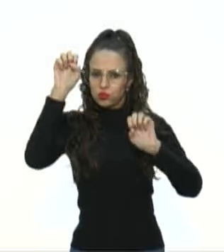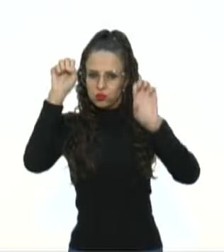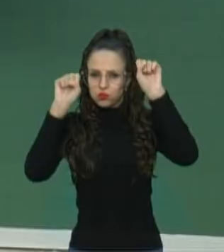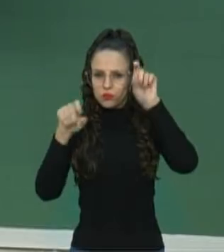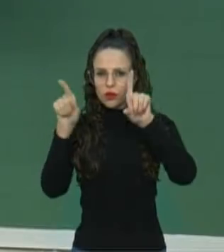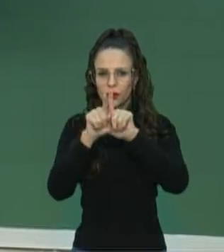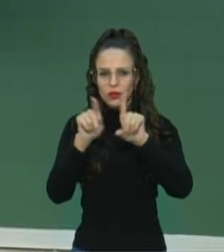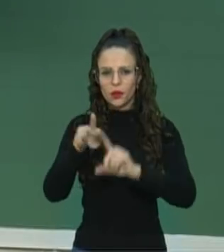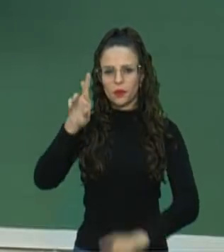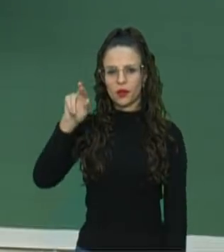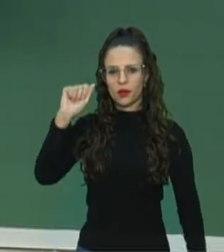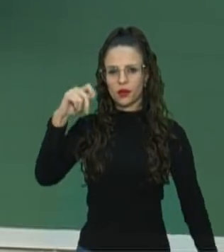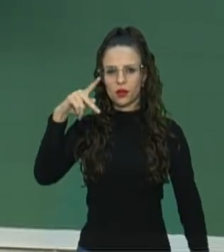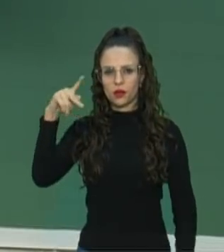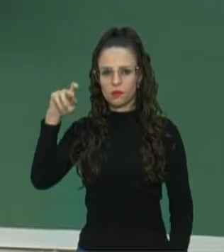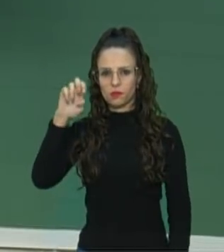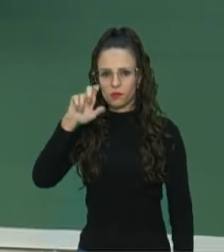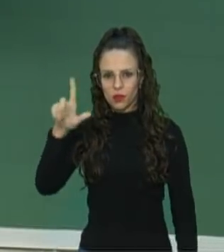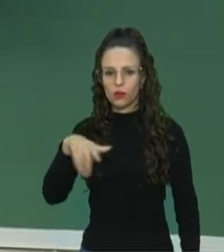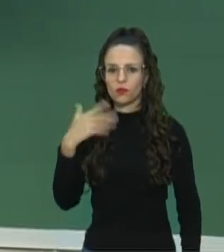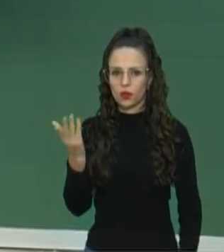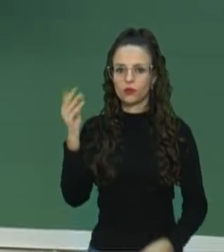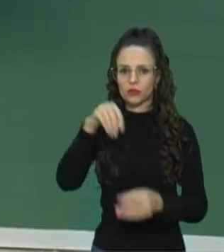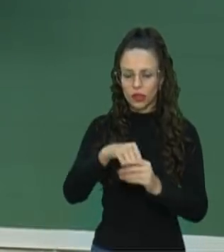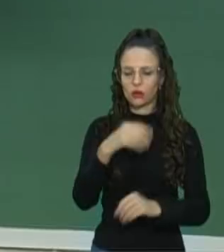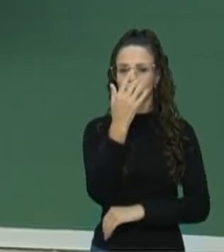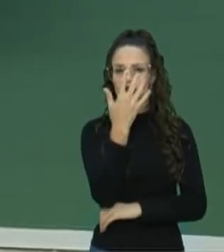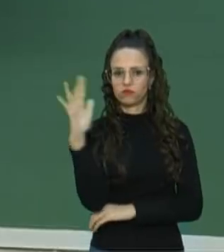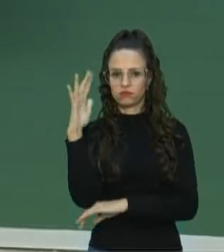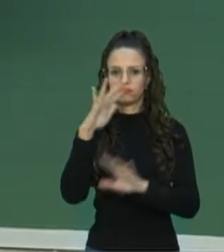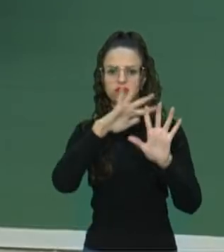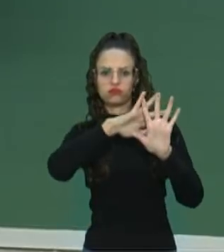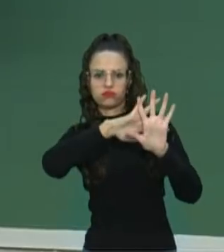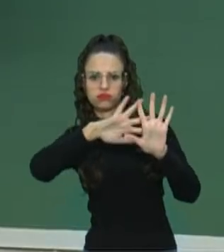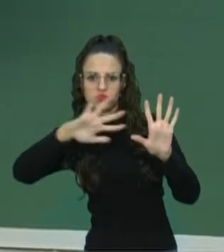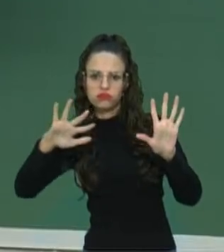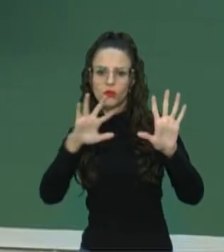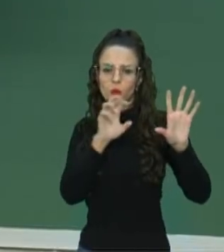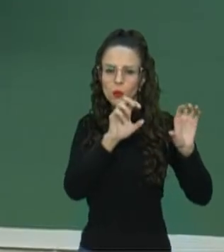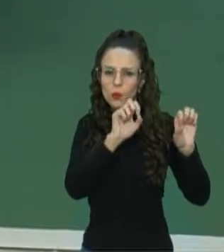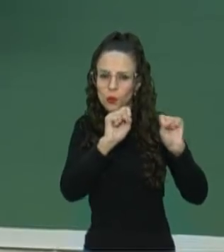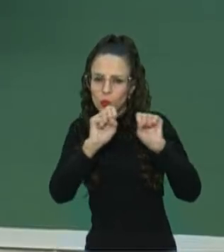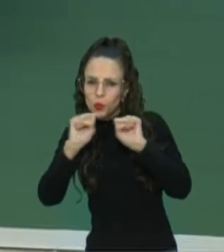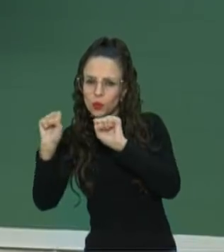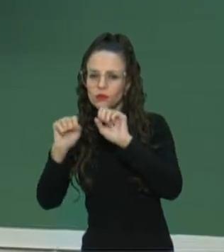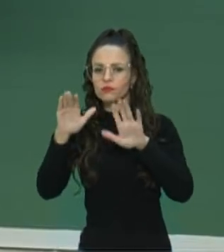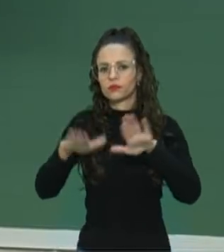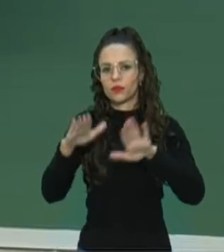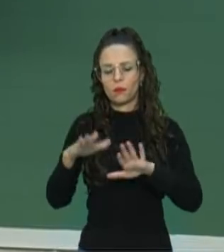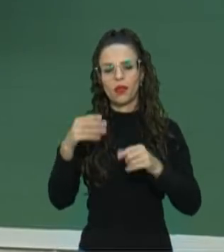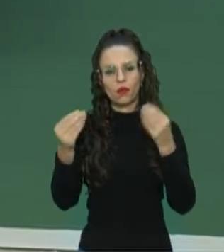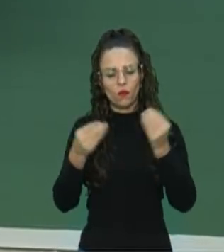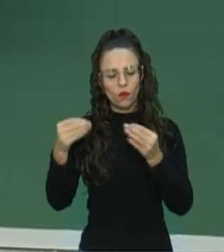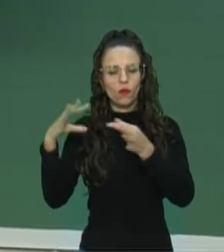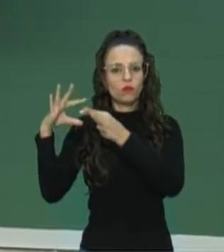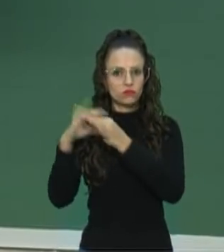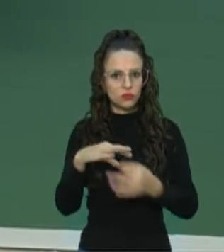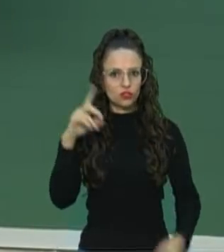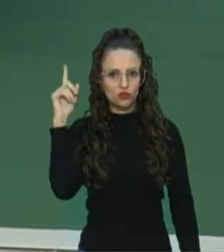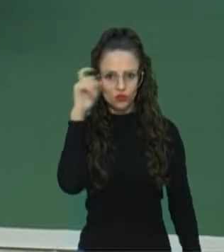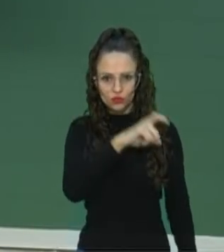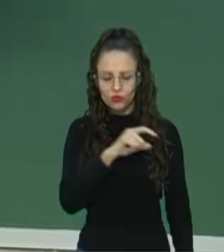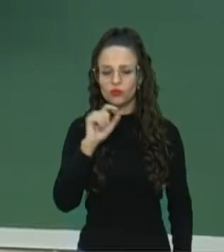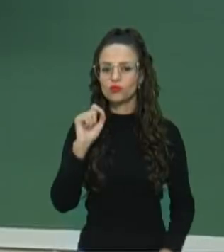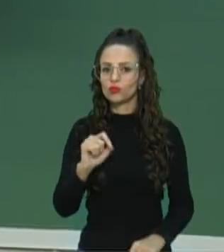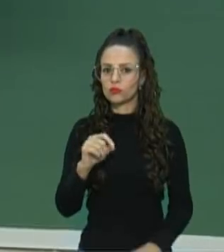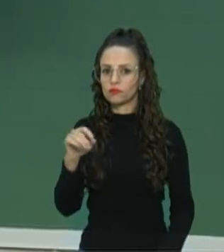o rapel também, né? Então, dentro da prática do arvorismo, às vezes, dependendo do grau de dificuldade, né? Se for uma dificuldade muito mais